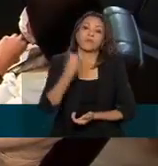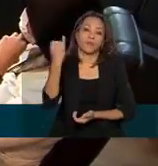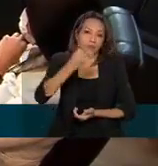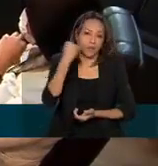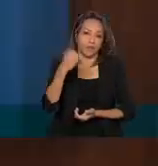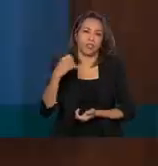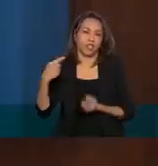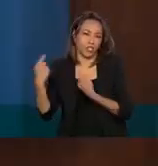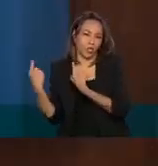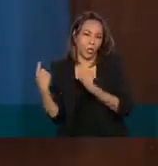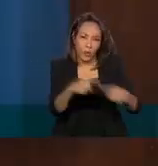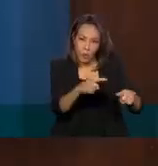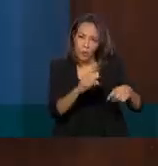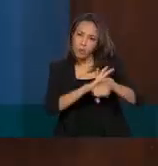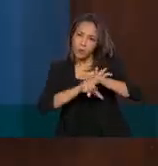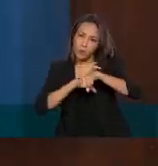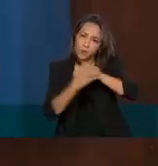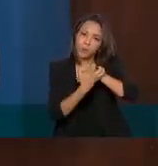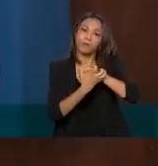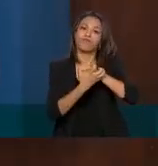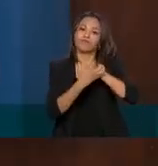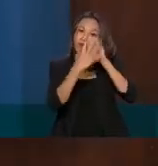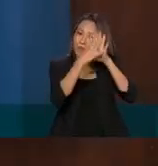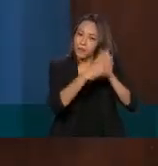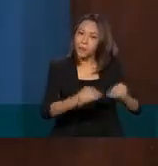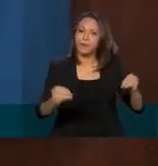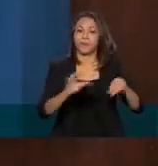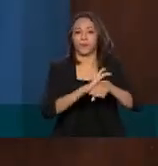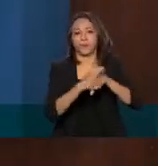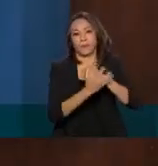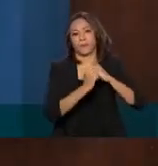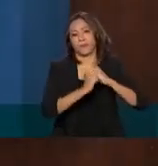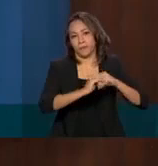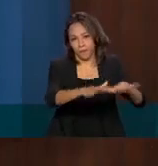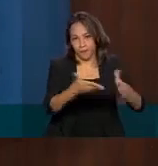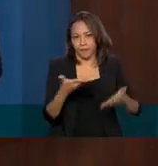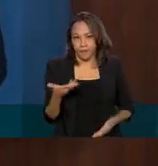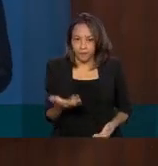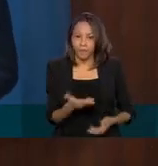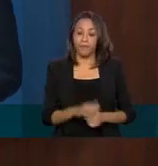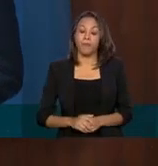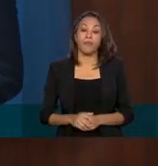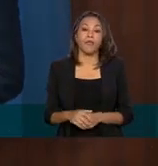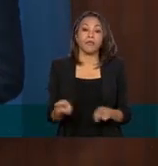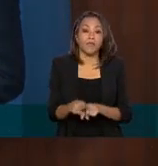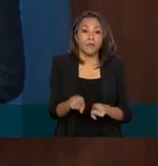da pandemia. Então, dito isso, queria começar também dizendo que,